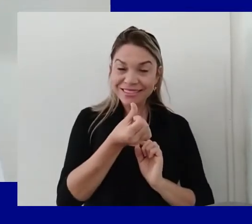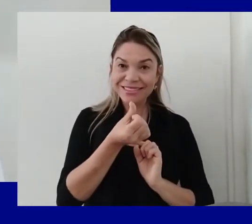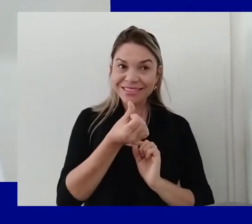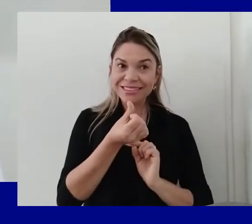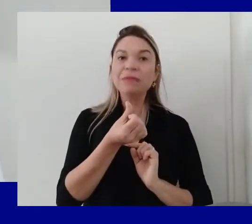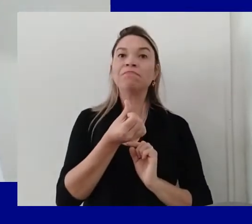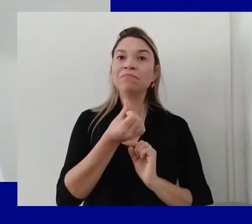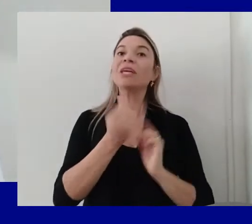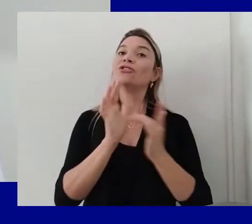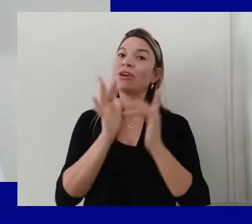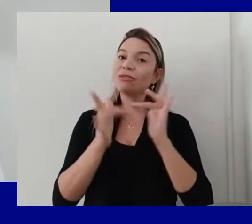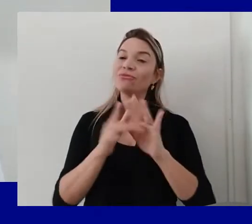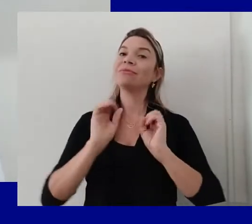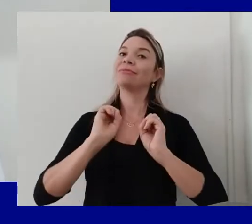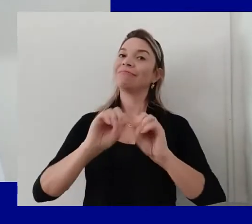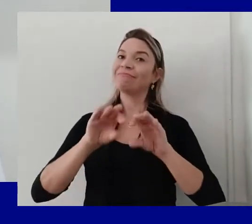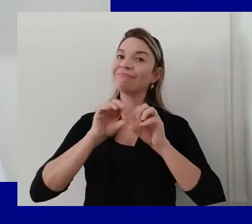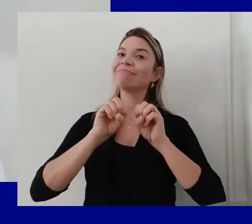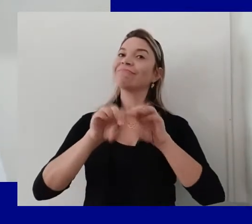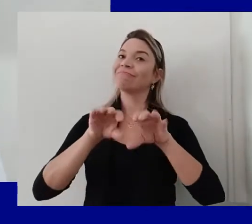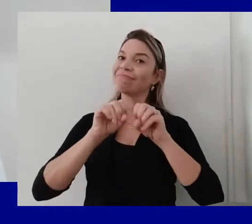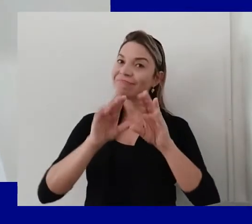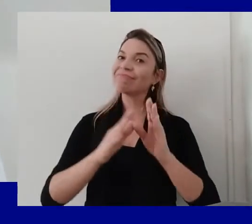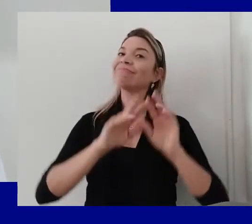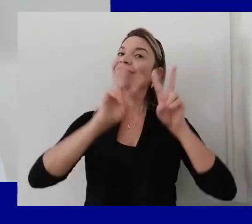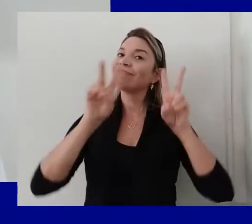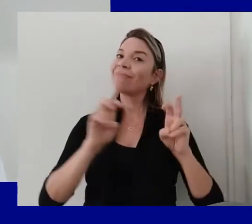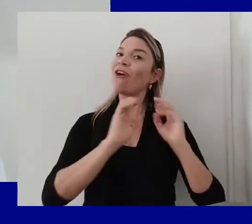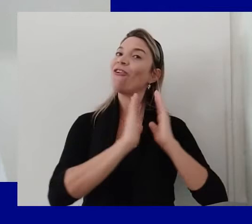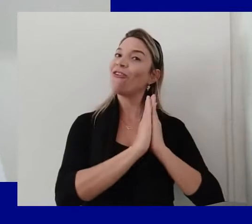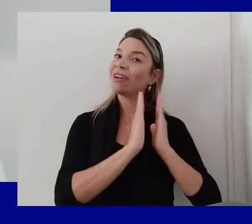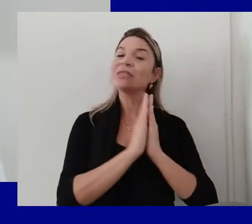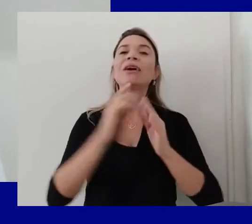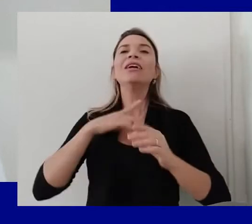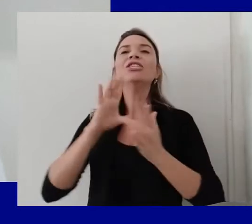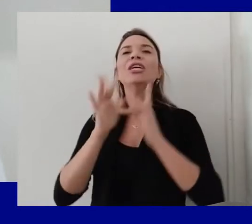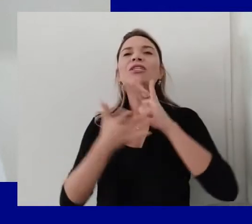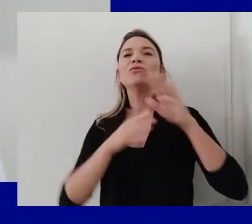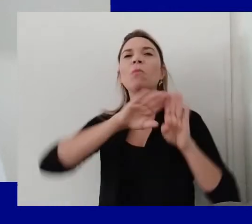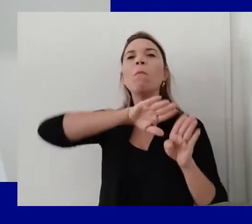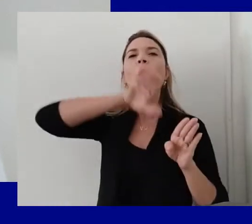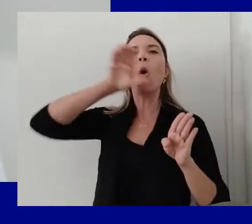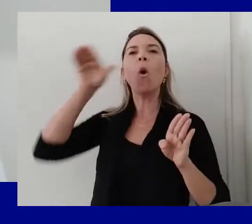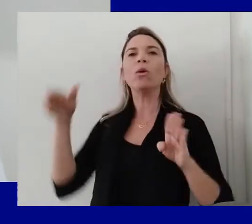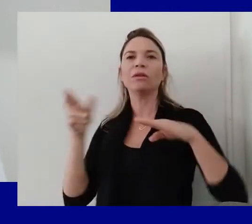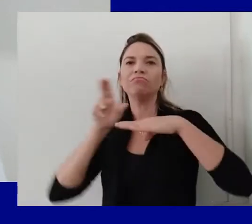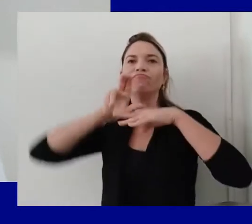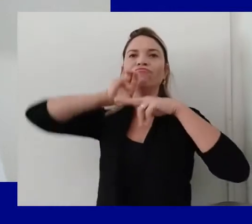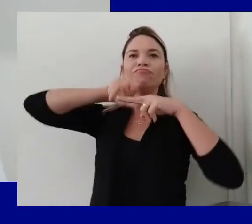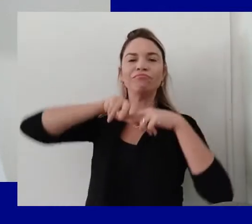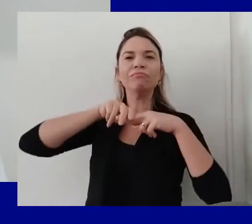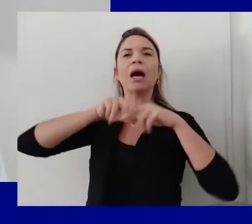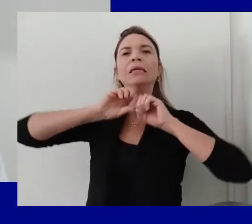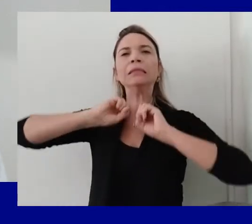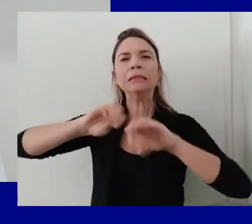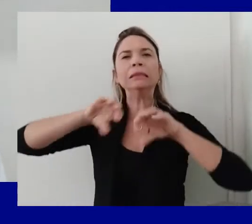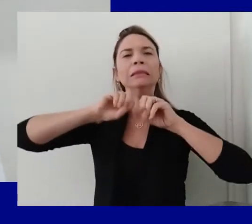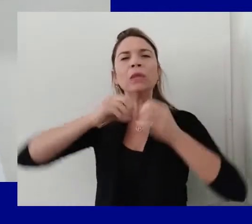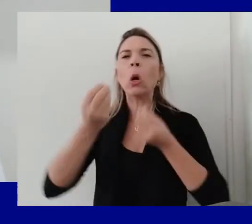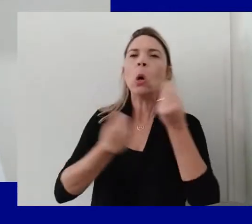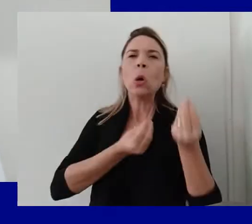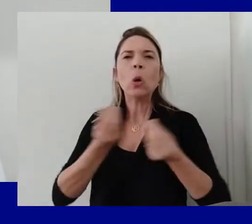ensinando sobre a oração no Sermão do Monte e confrontando a prática dos gentios. Nós vamos ver